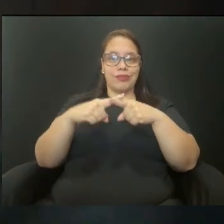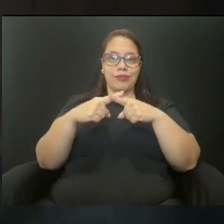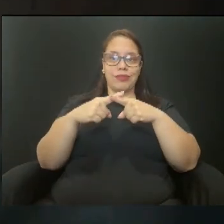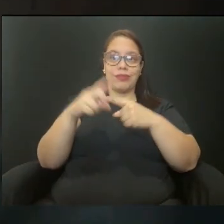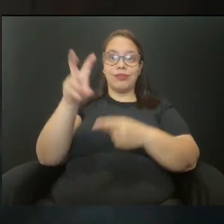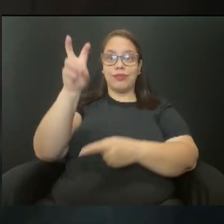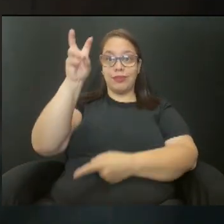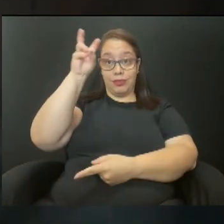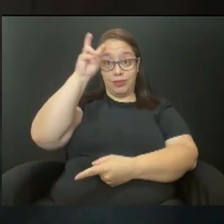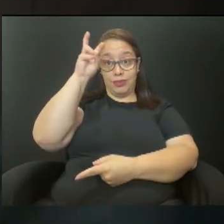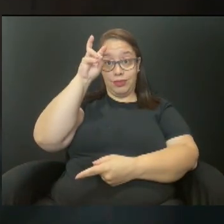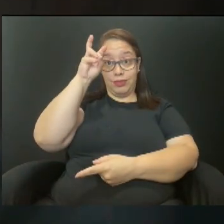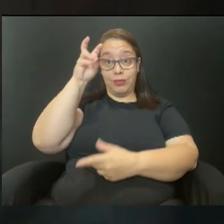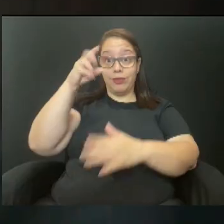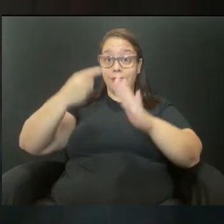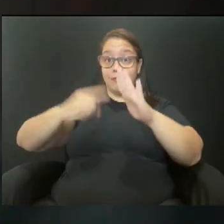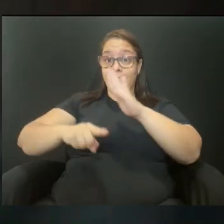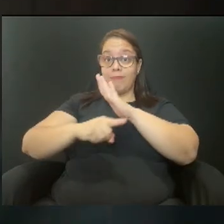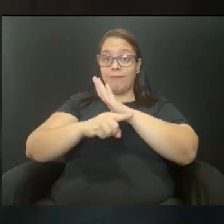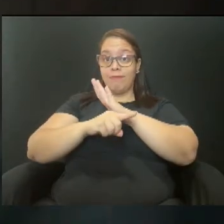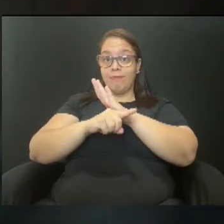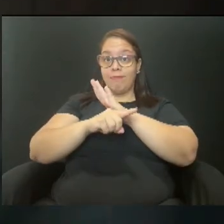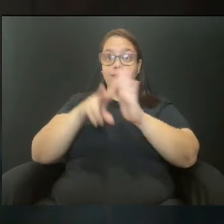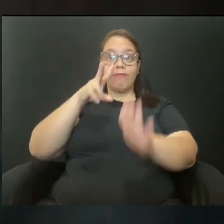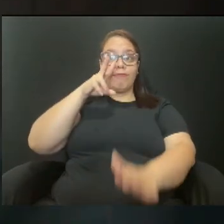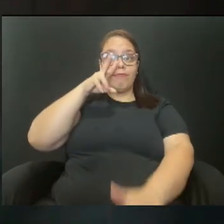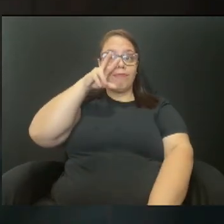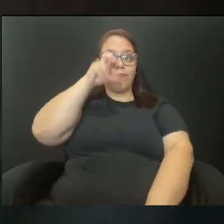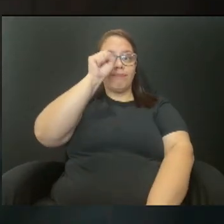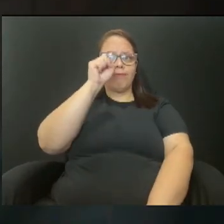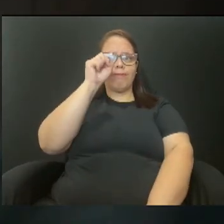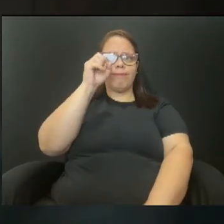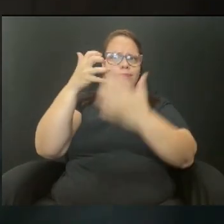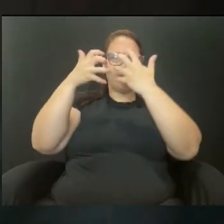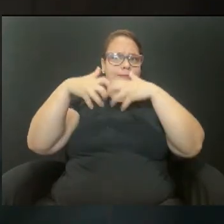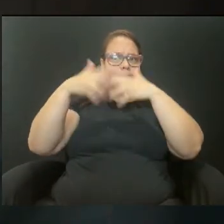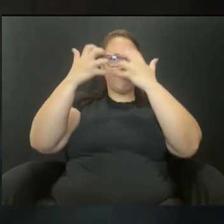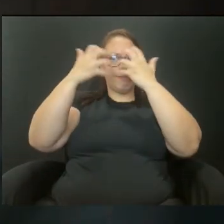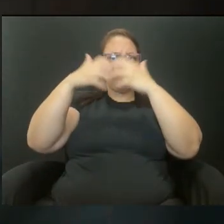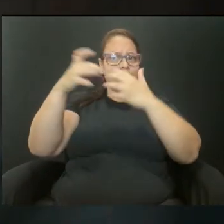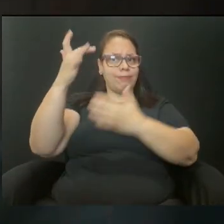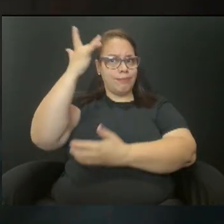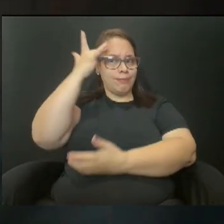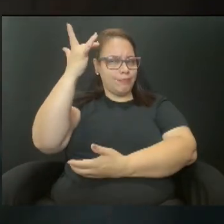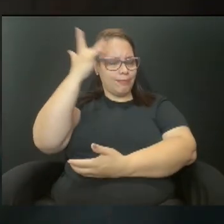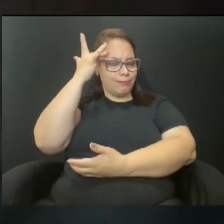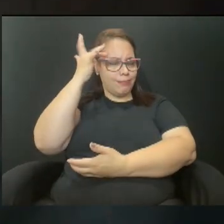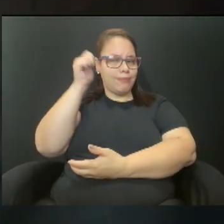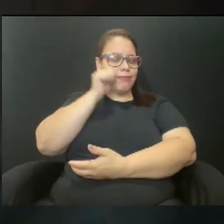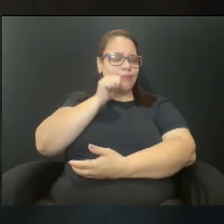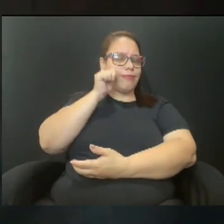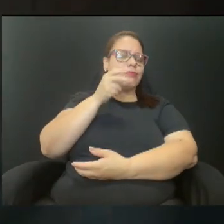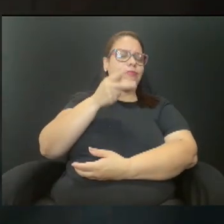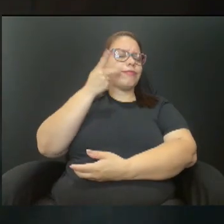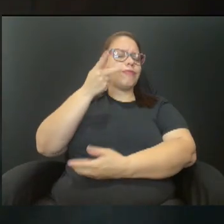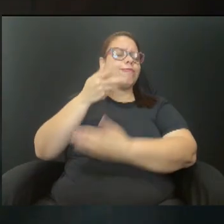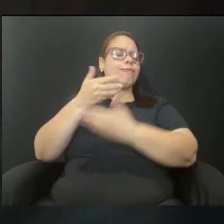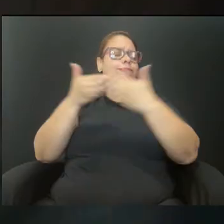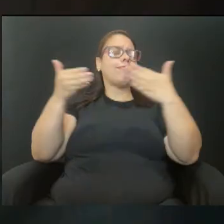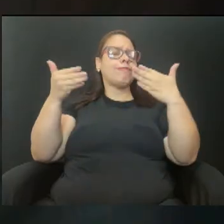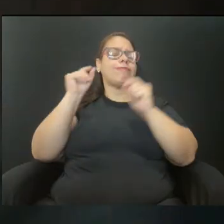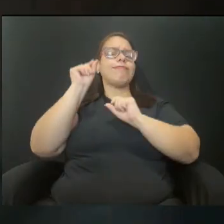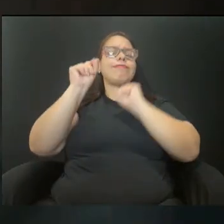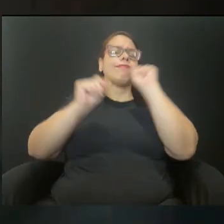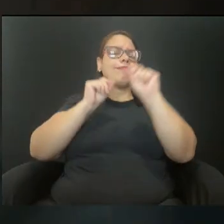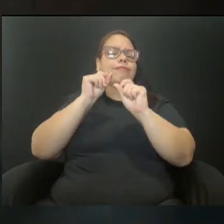mergulha na força e na complexidade da maturidade feminina. Vamos falar abertamente sobre